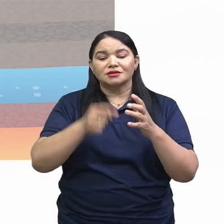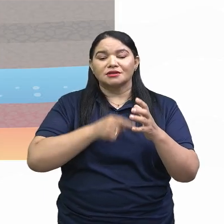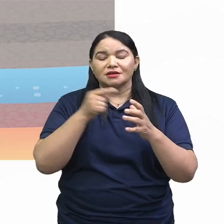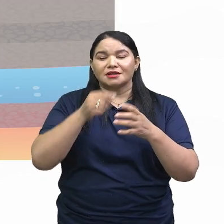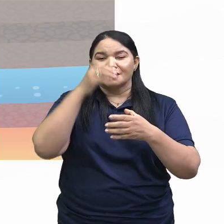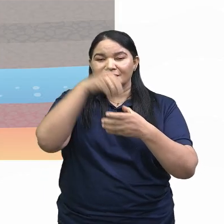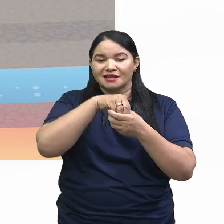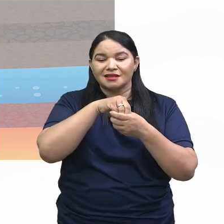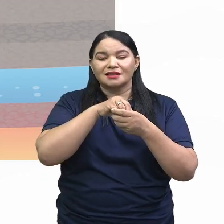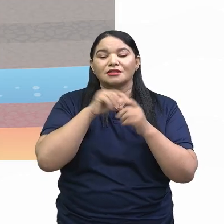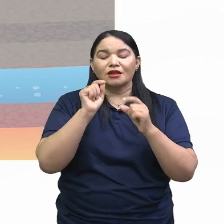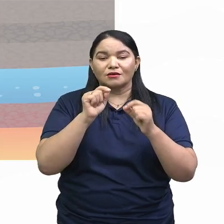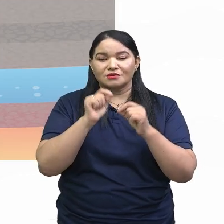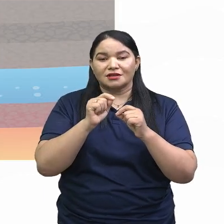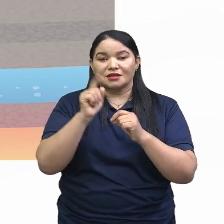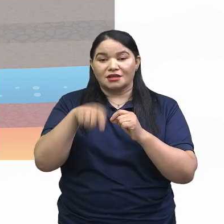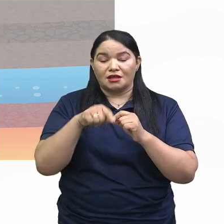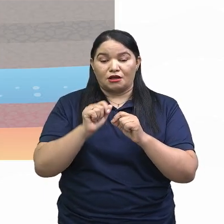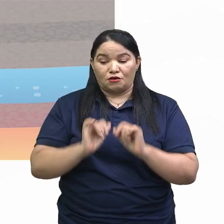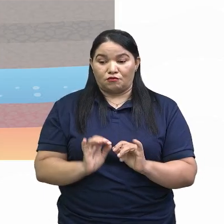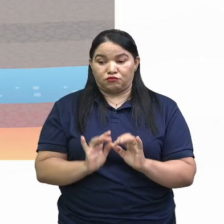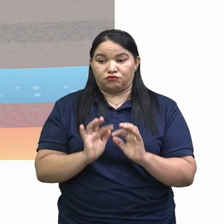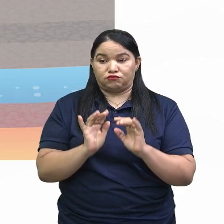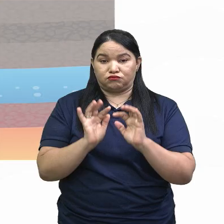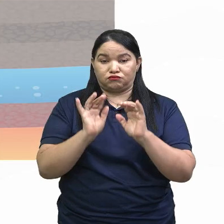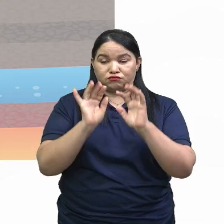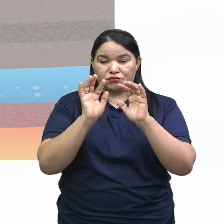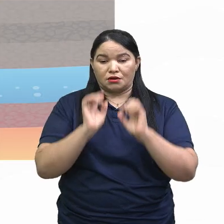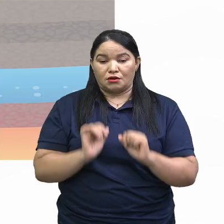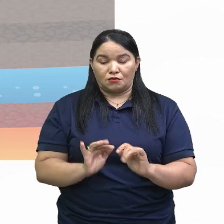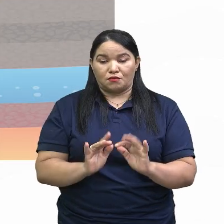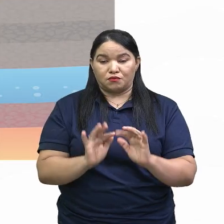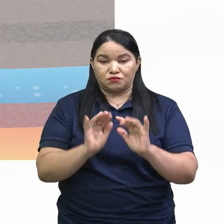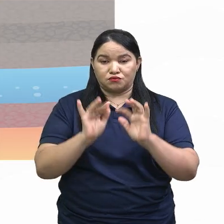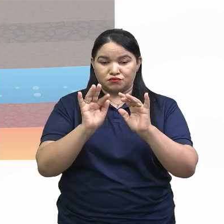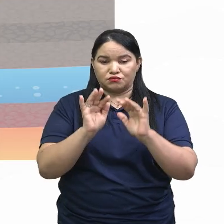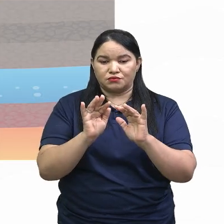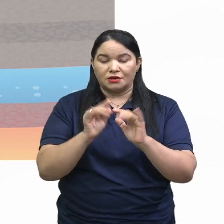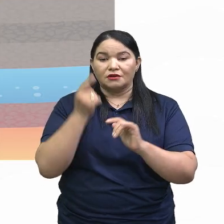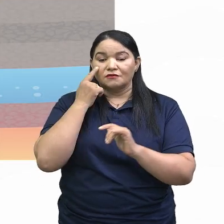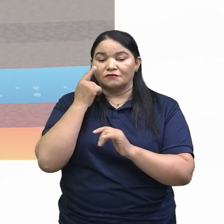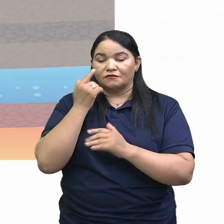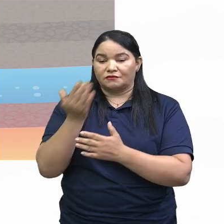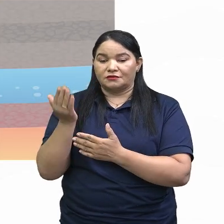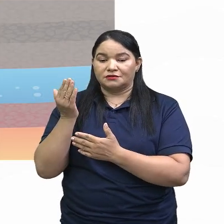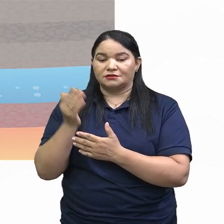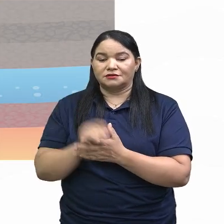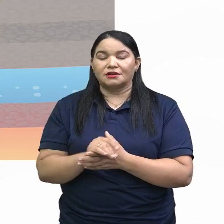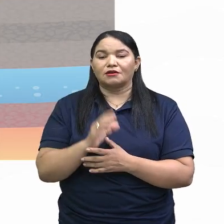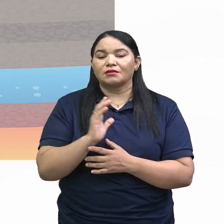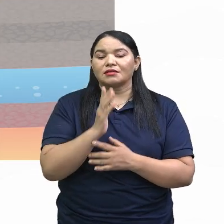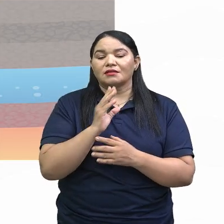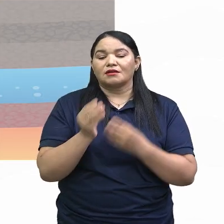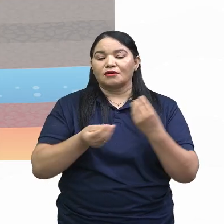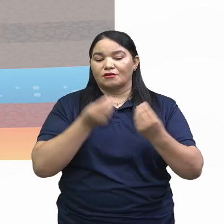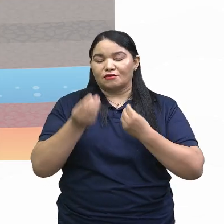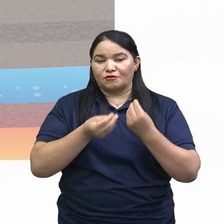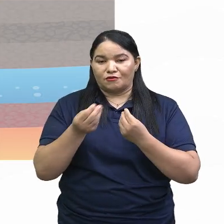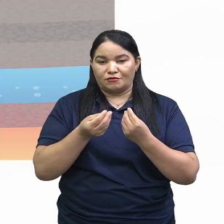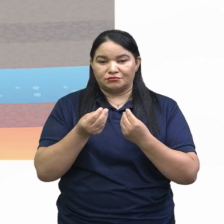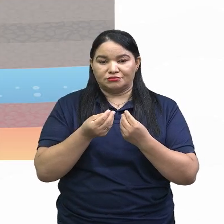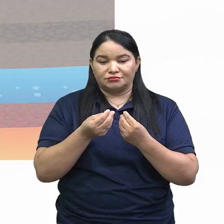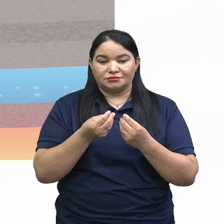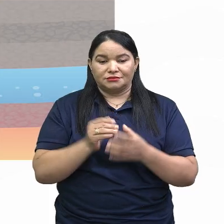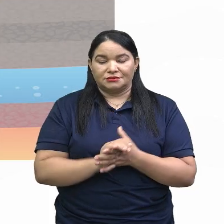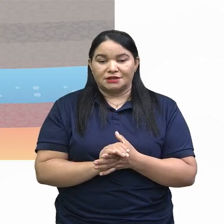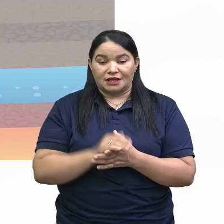da usina é o vapor. Né? Então, essa imagem ela representa para a gente como é que funciona a energia